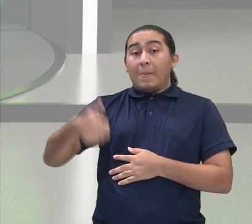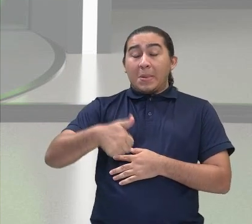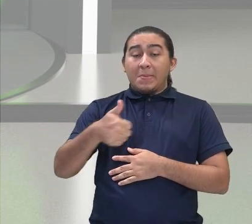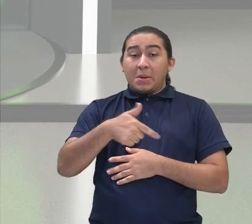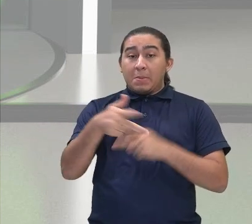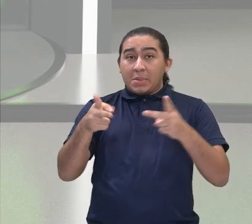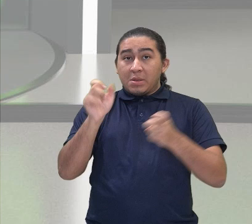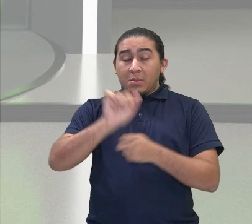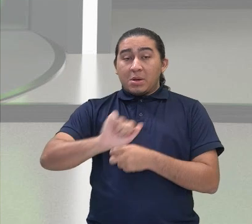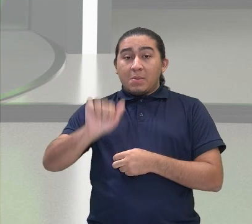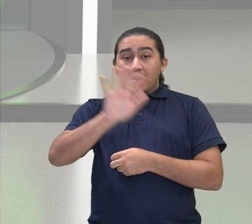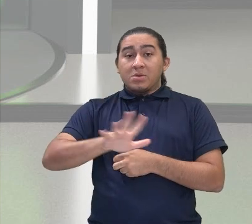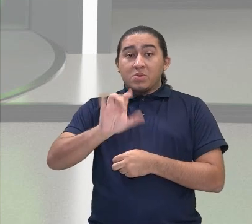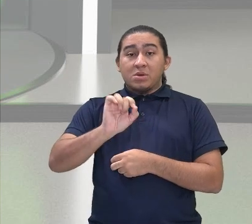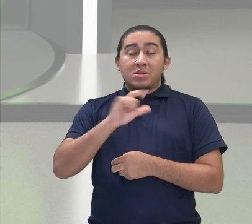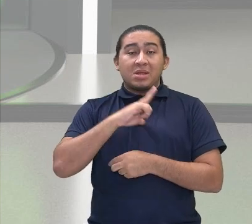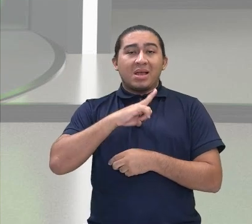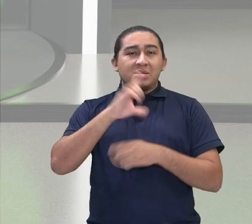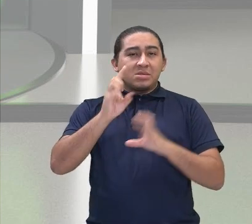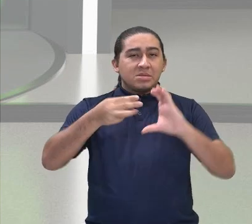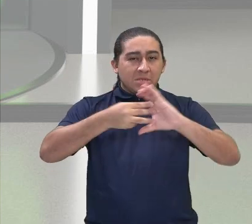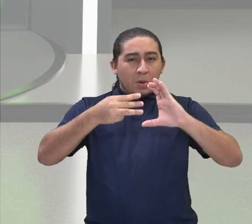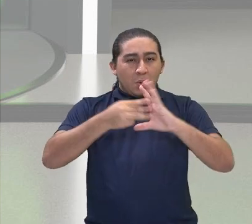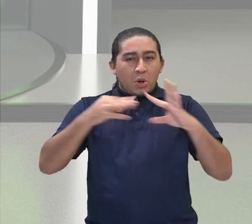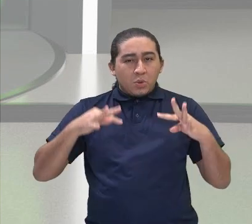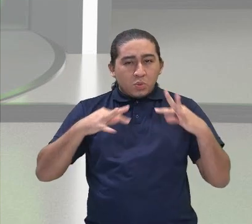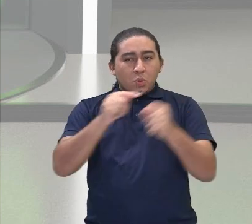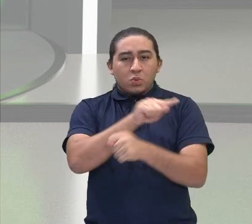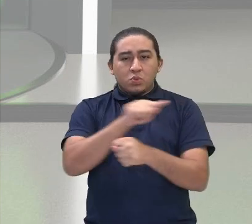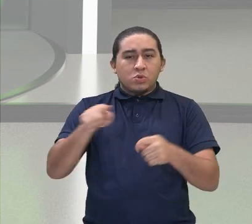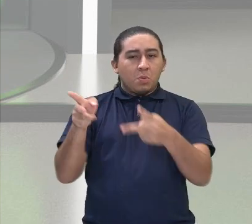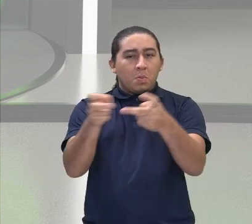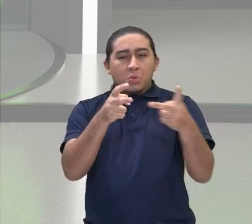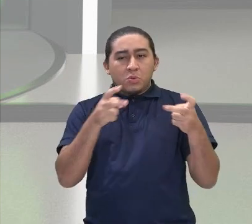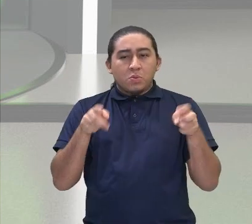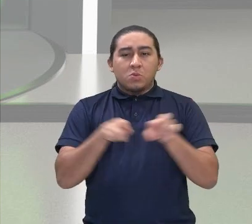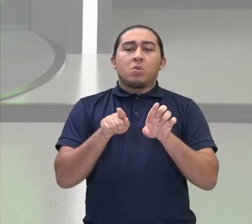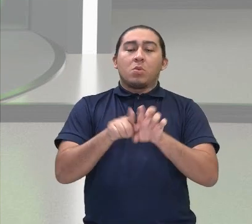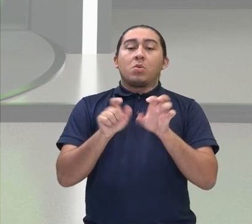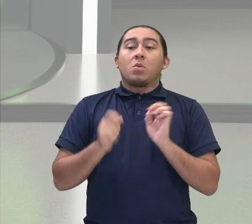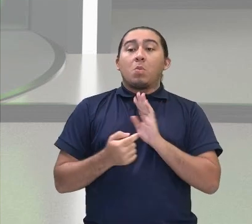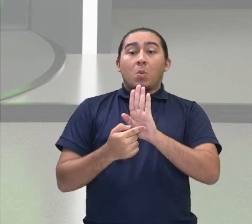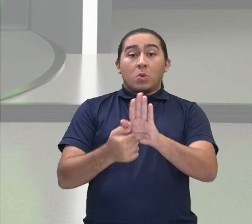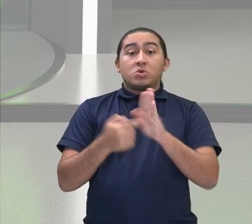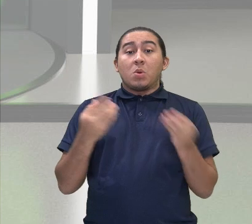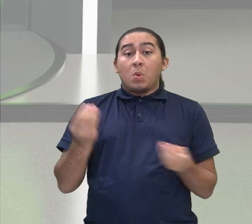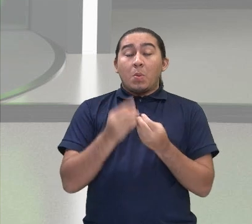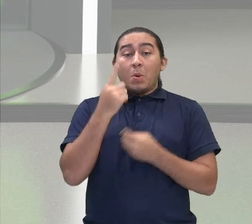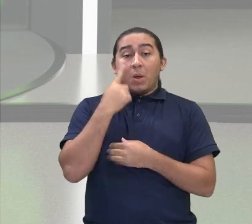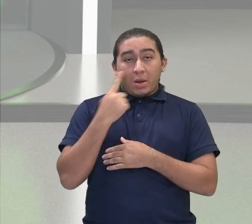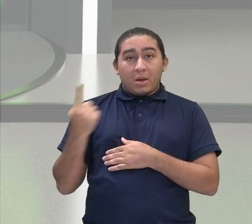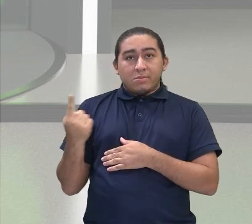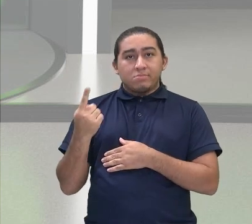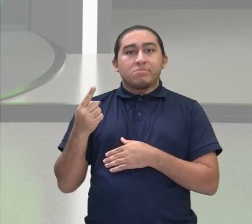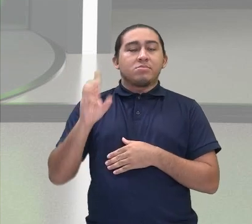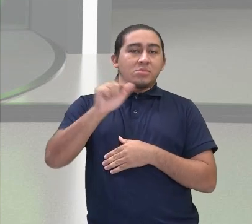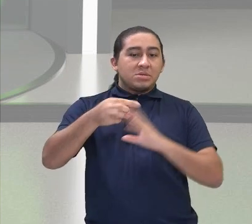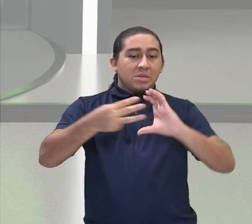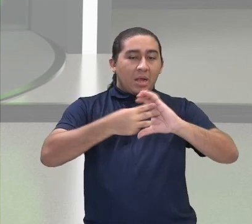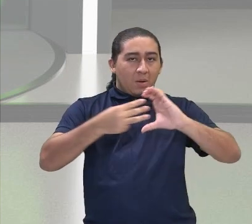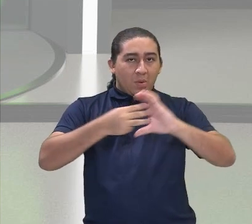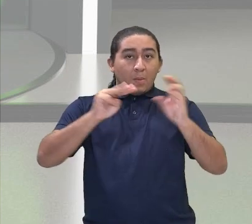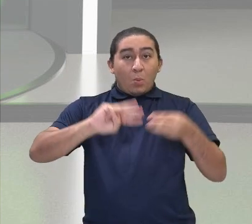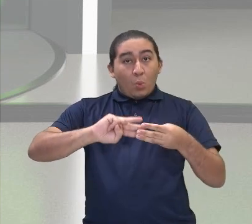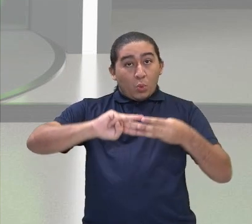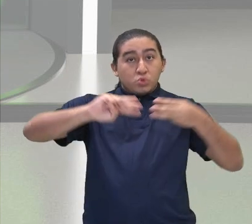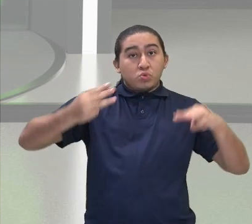na imagem, as células, todas essas que vocês estão observando aqui, ó, elas se apresentam dessa forma, as células do tecido muscular, né?